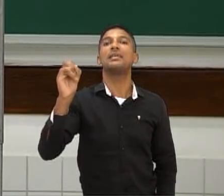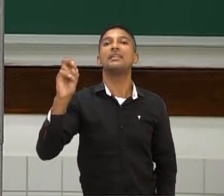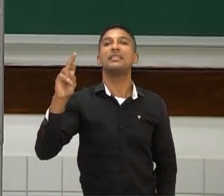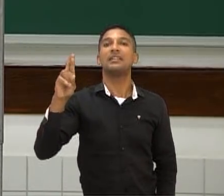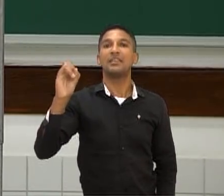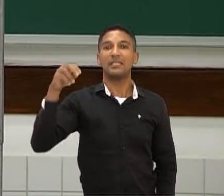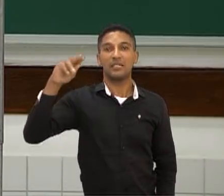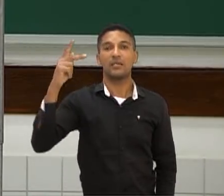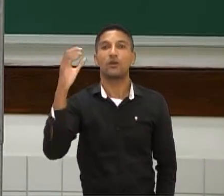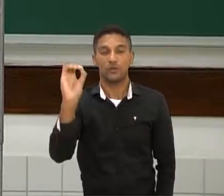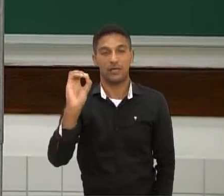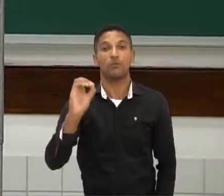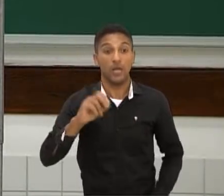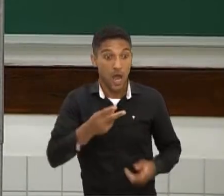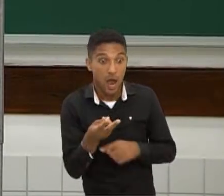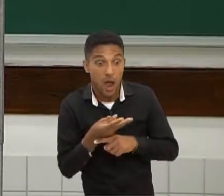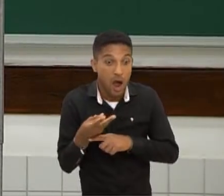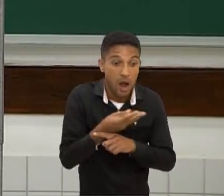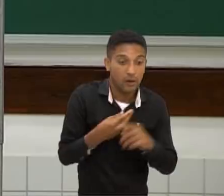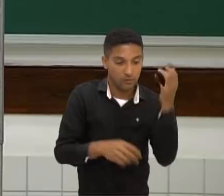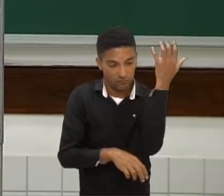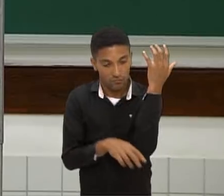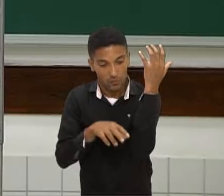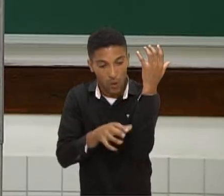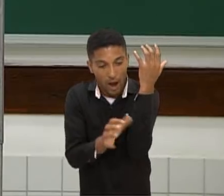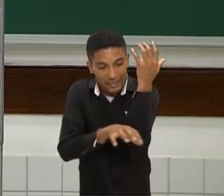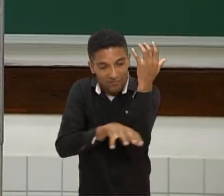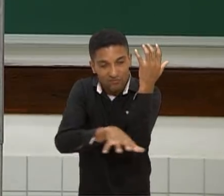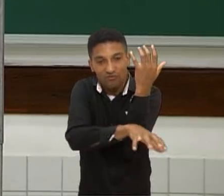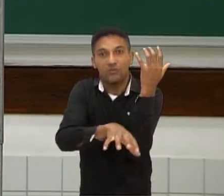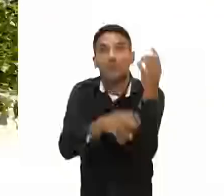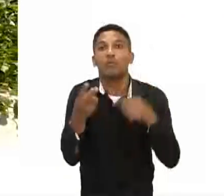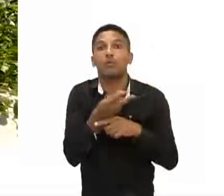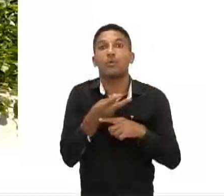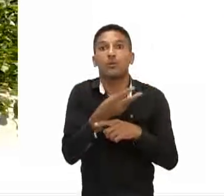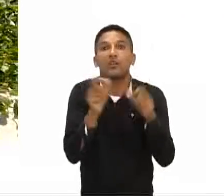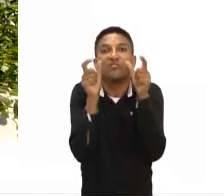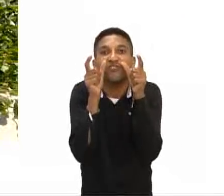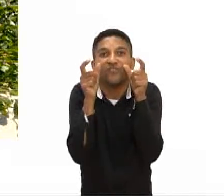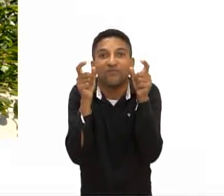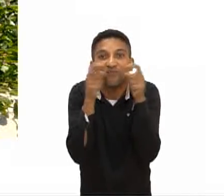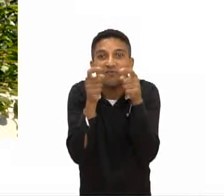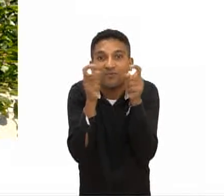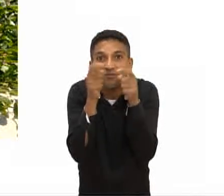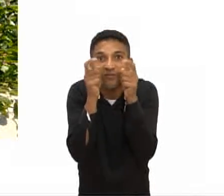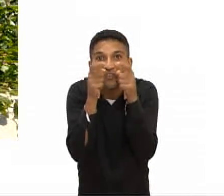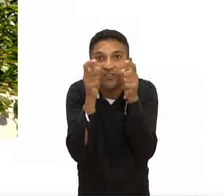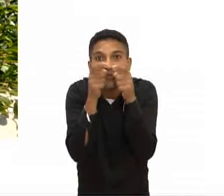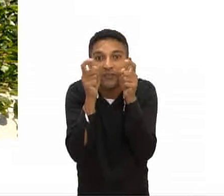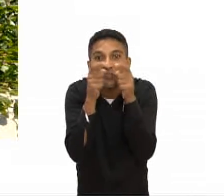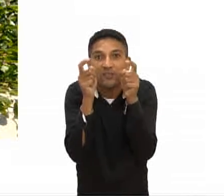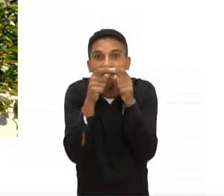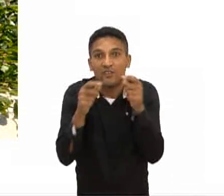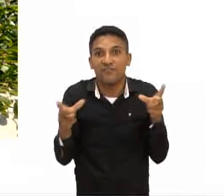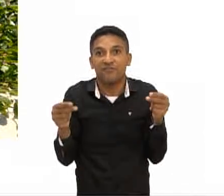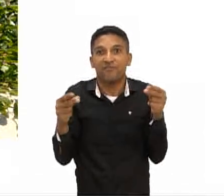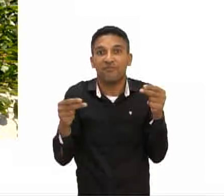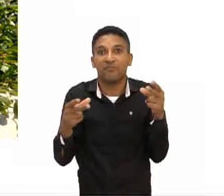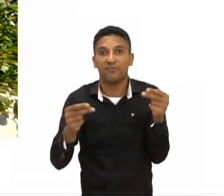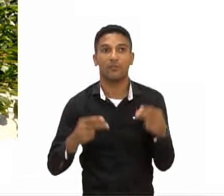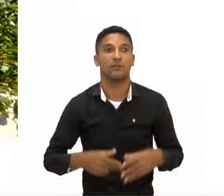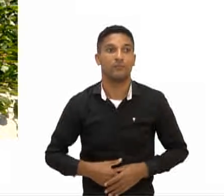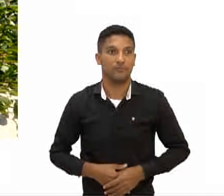Restingas. A restinga também é uma formação litorânea. Essa formação ela é composta por um